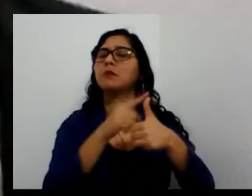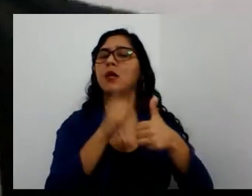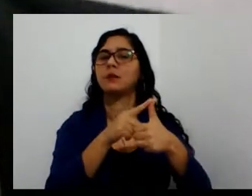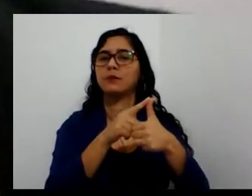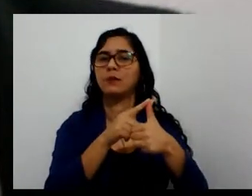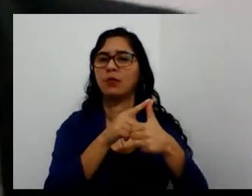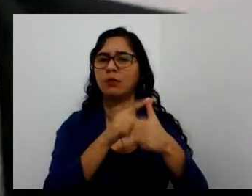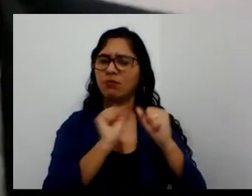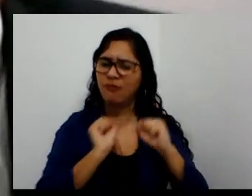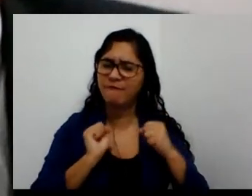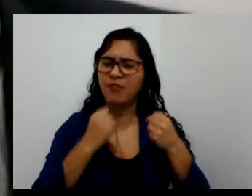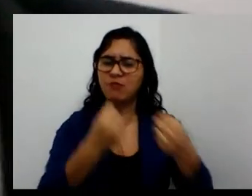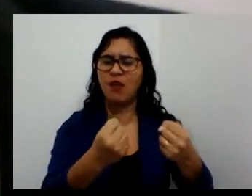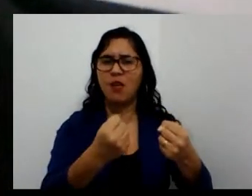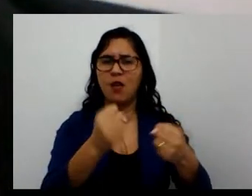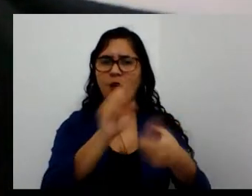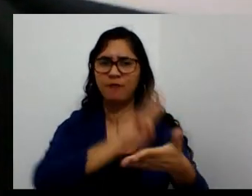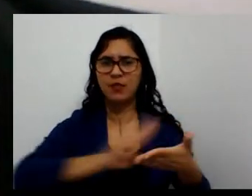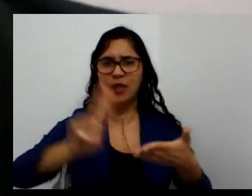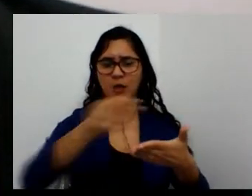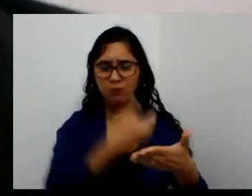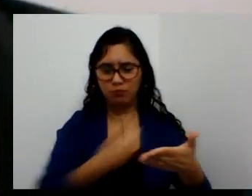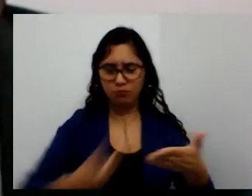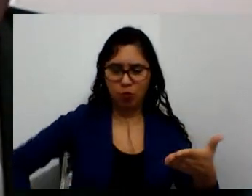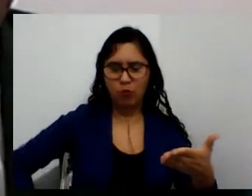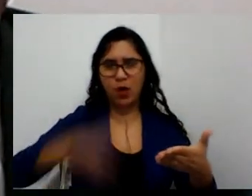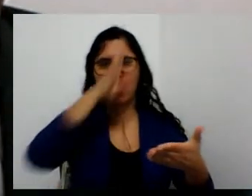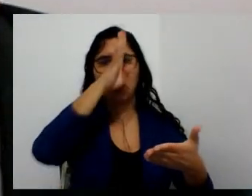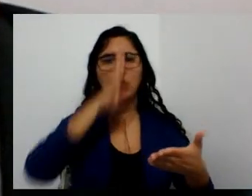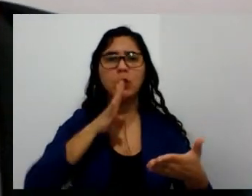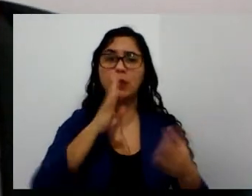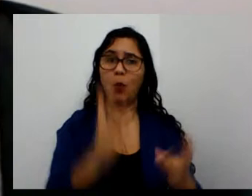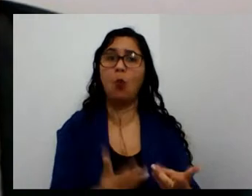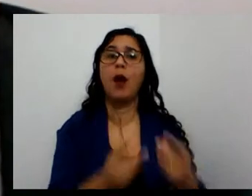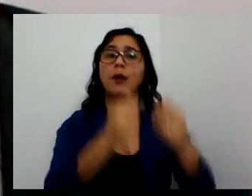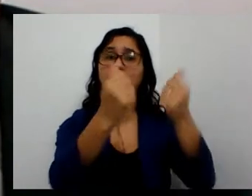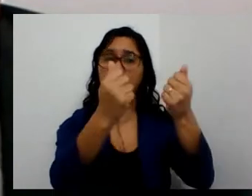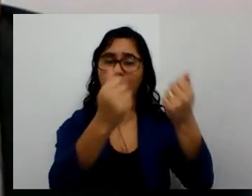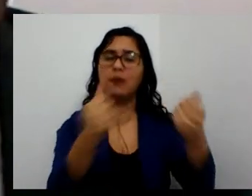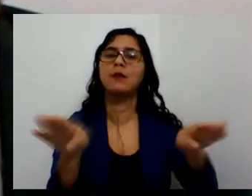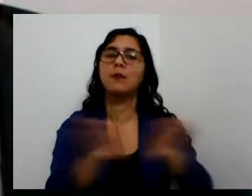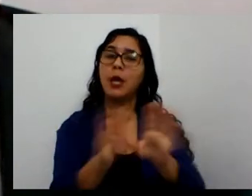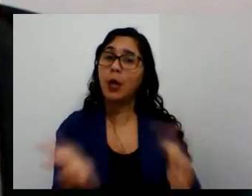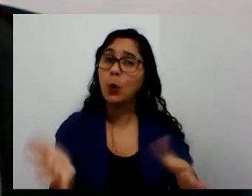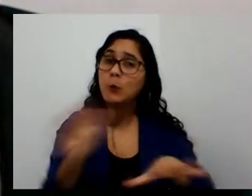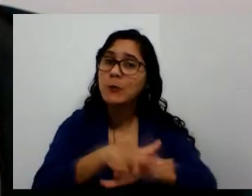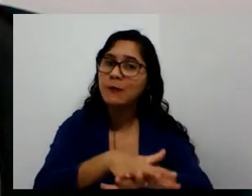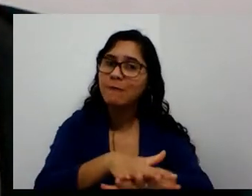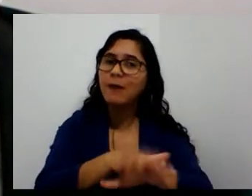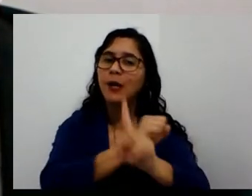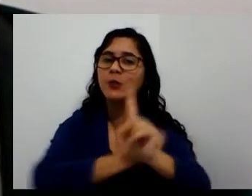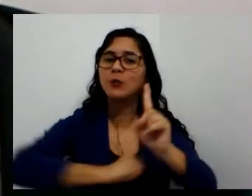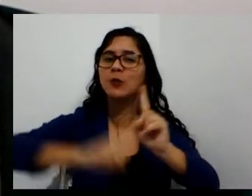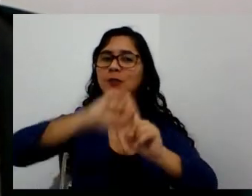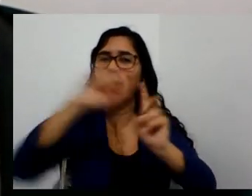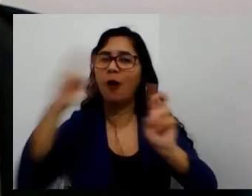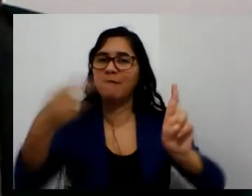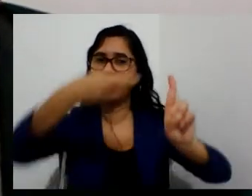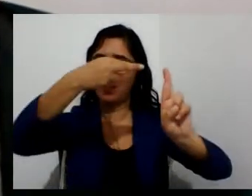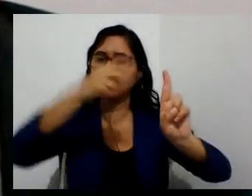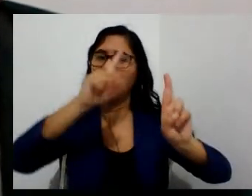defender a universidade pública, gratuita, de qualidade, inclusiva, socialmente referenciada, nosso